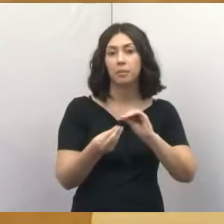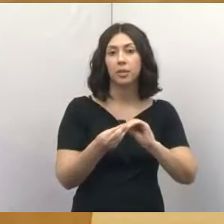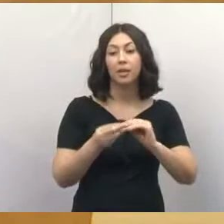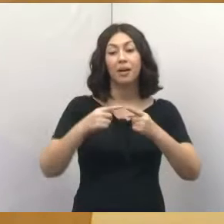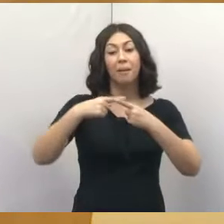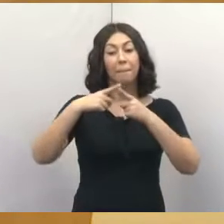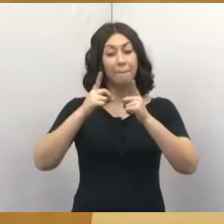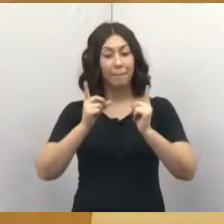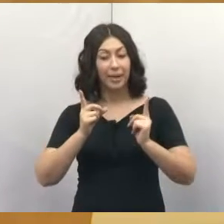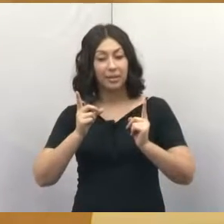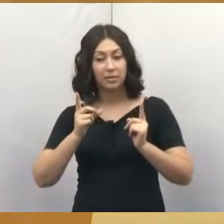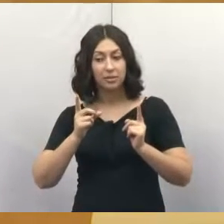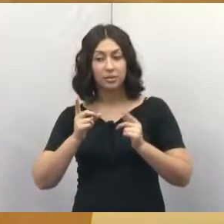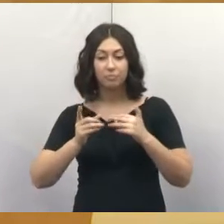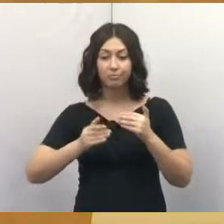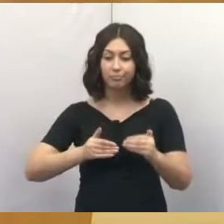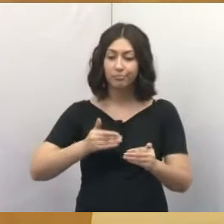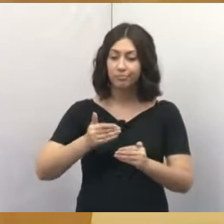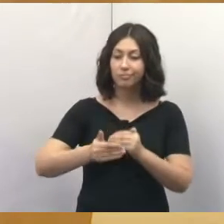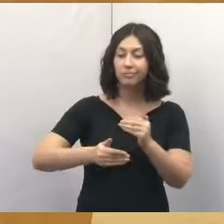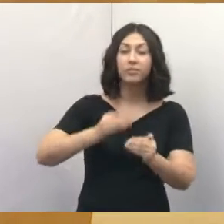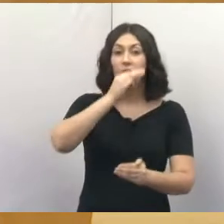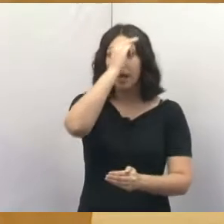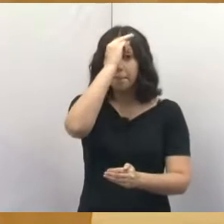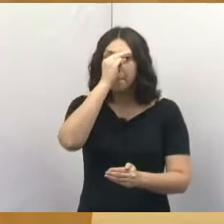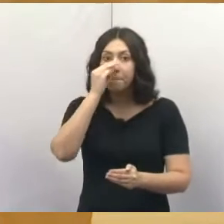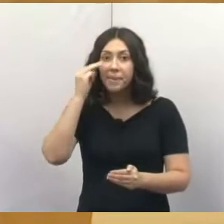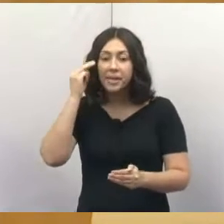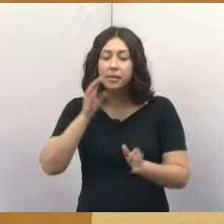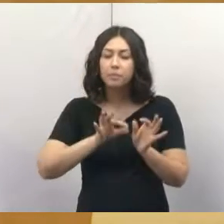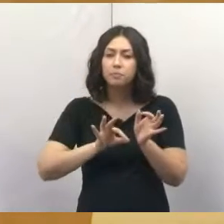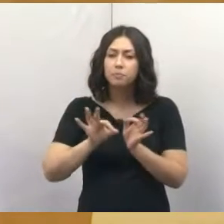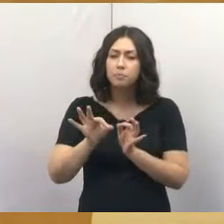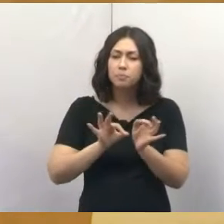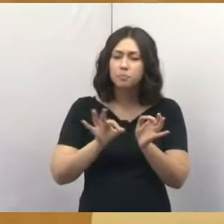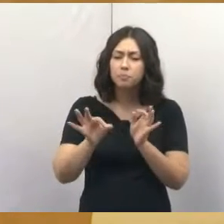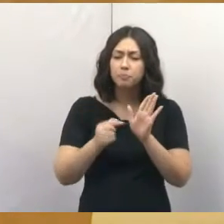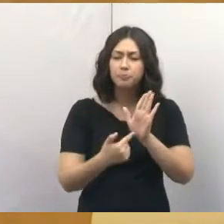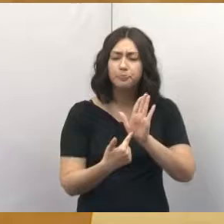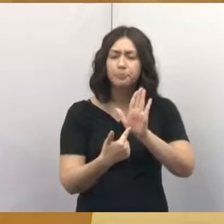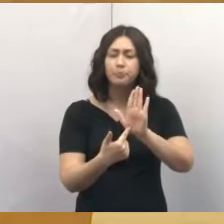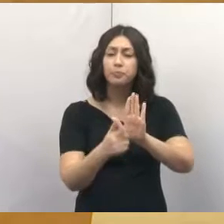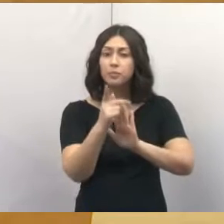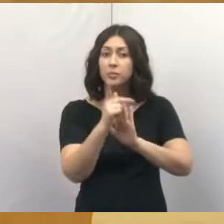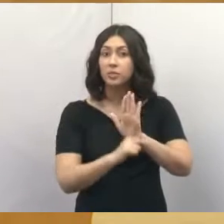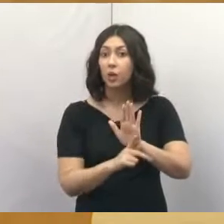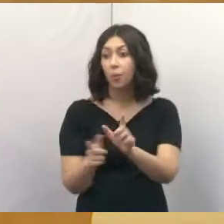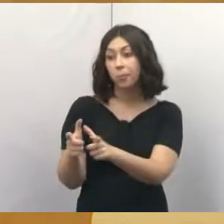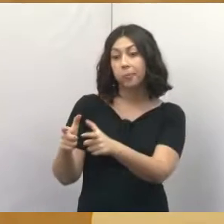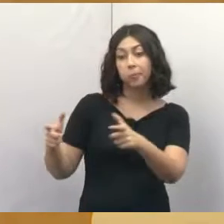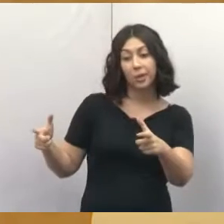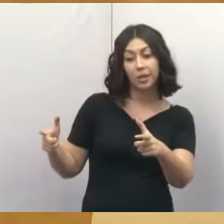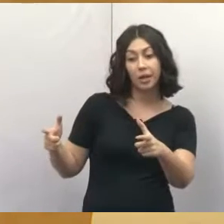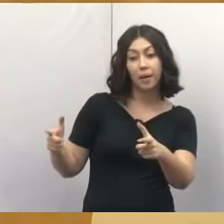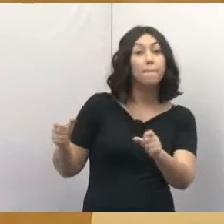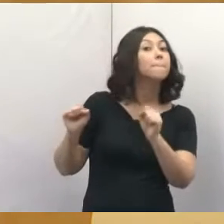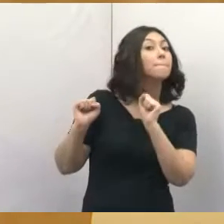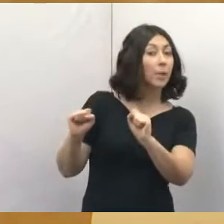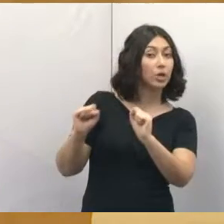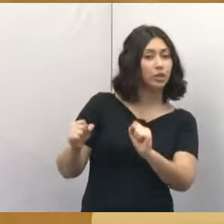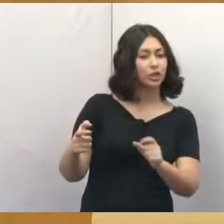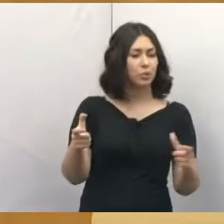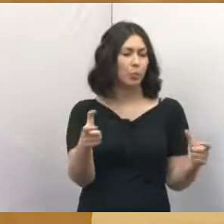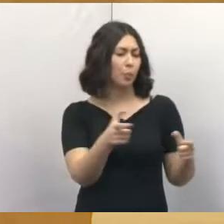Mas na medida em que a vereadora Maria Amélia colocou no projeto que a maioria pode, só a maioria